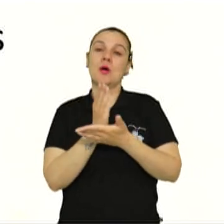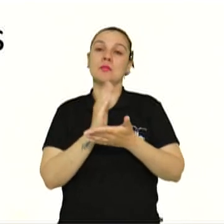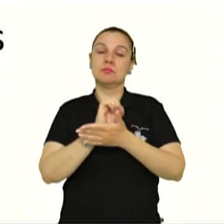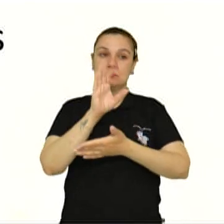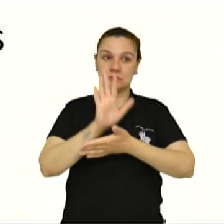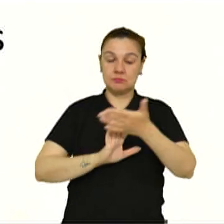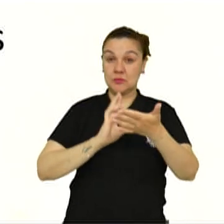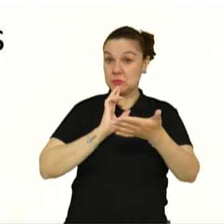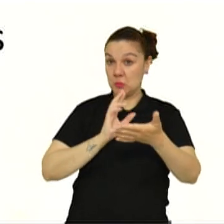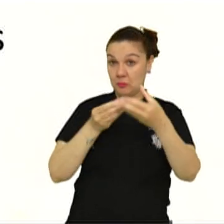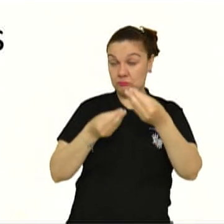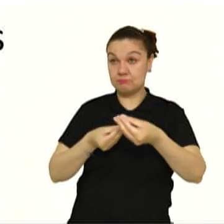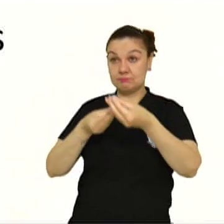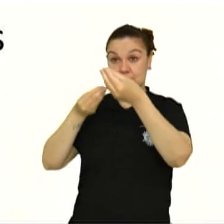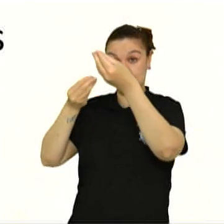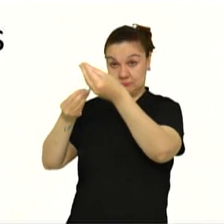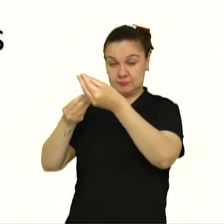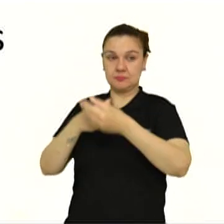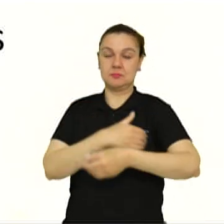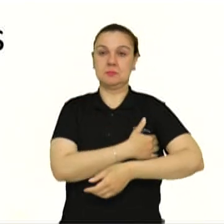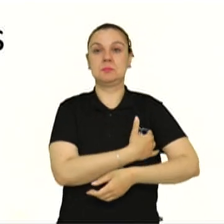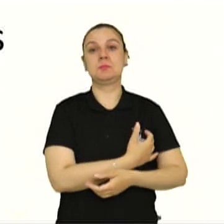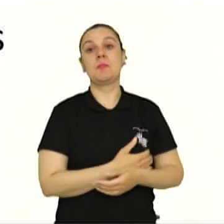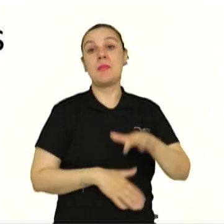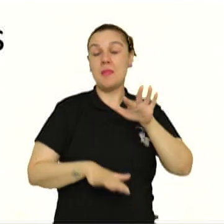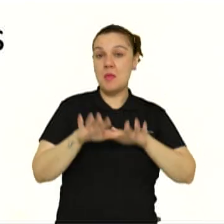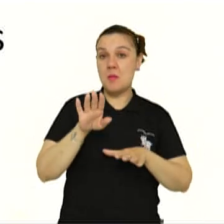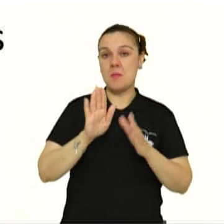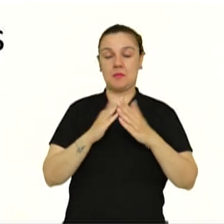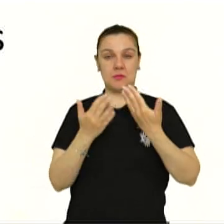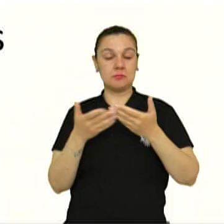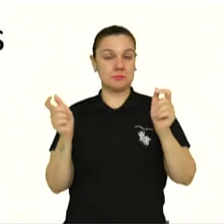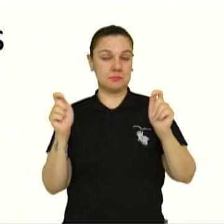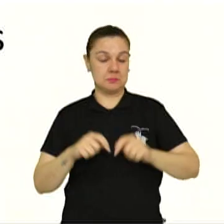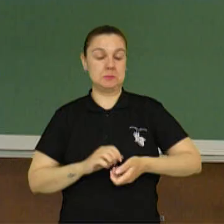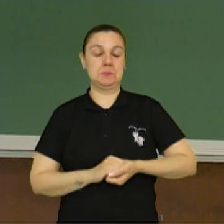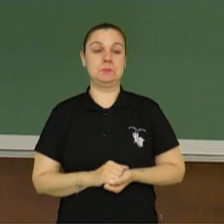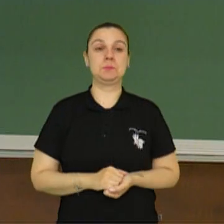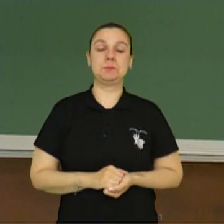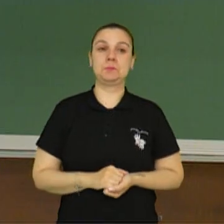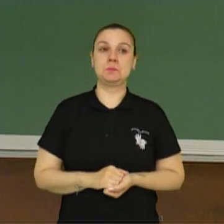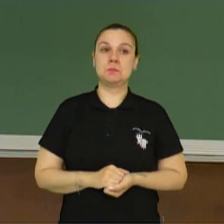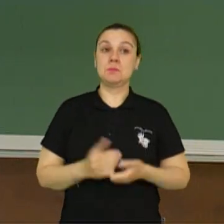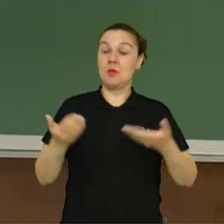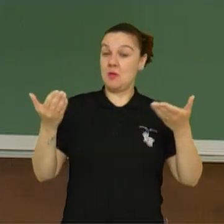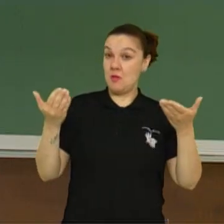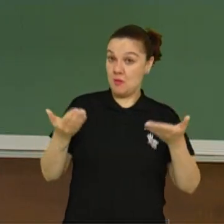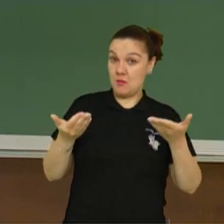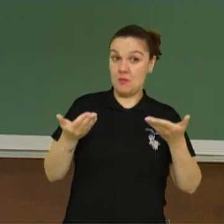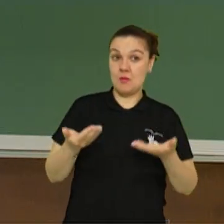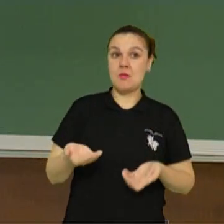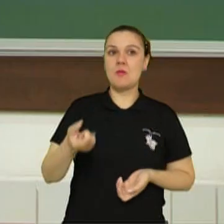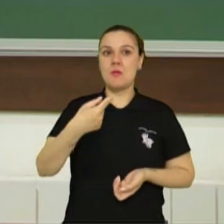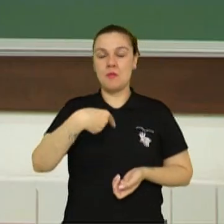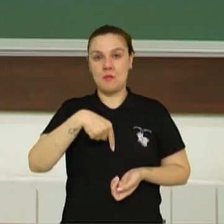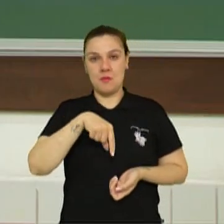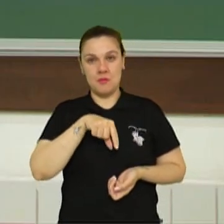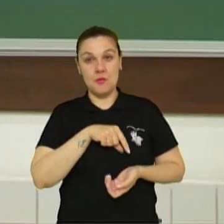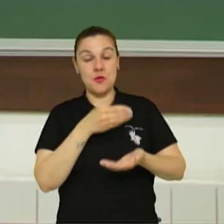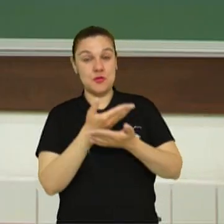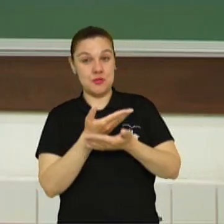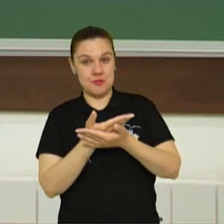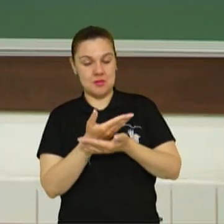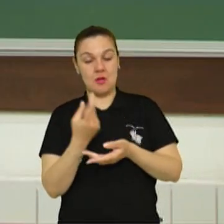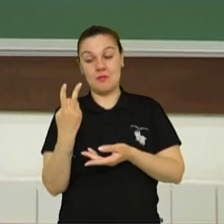essas atividades, dependendo se a sua escola tem essa disponibilidade também, tá? Então, a gente está aqui para a aula